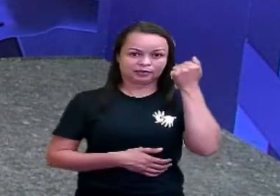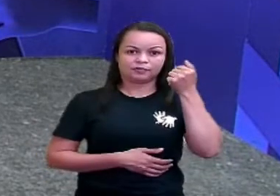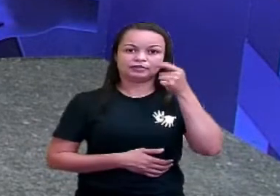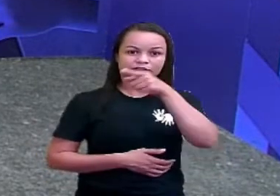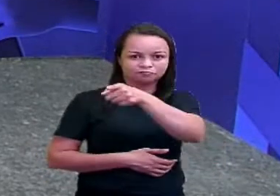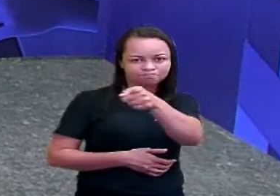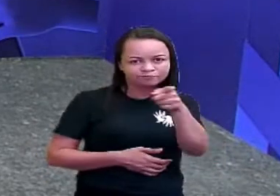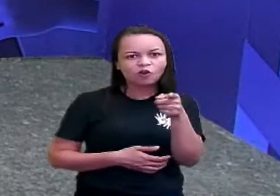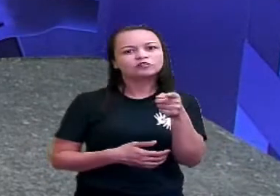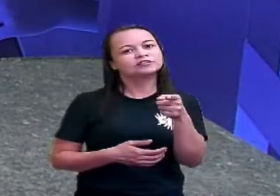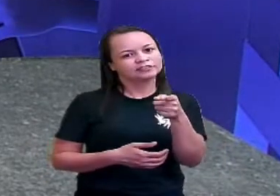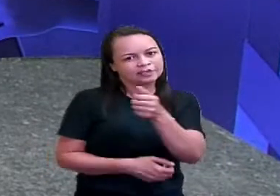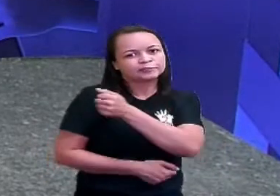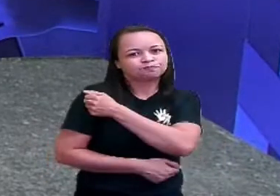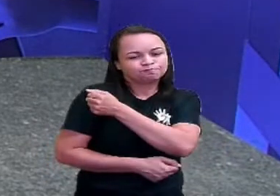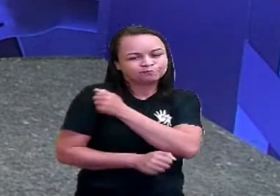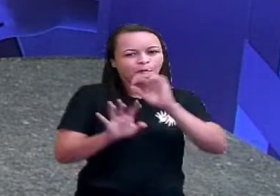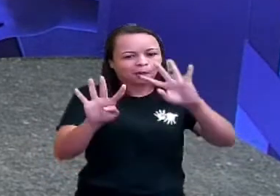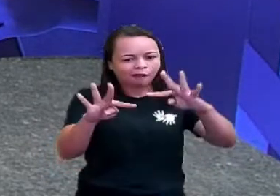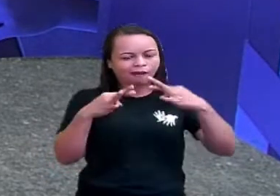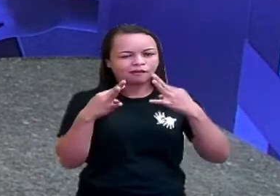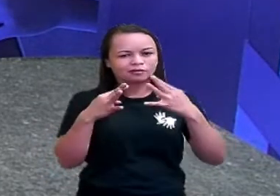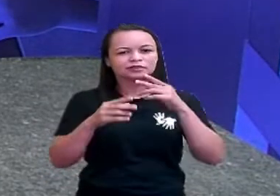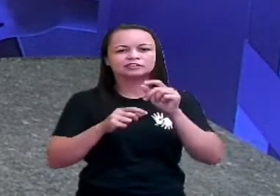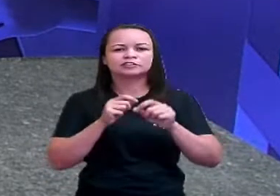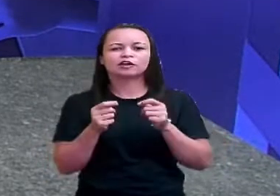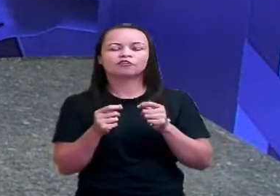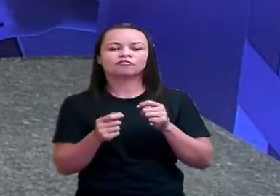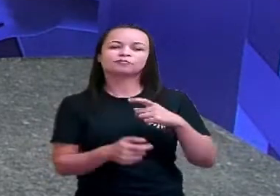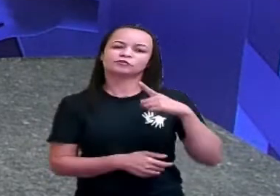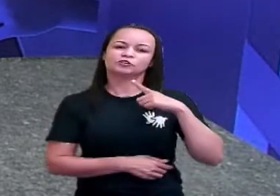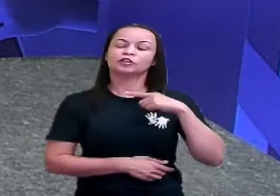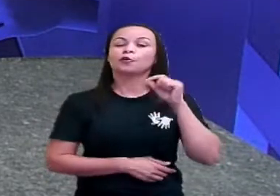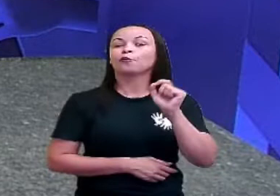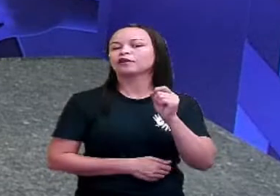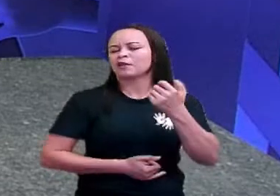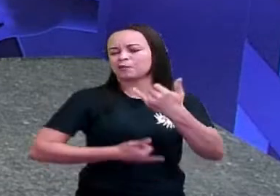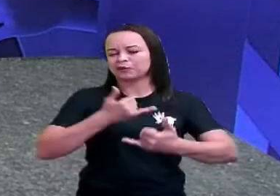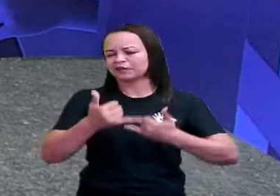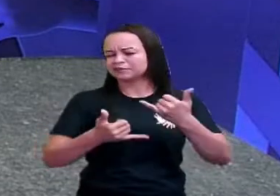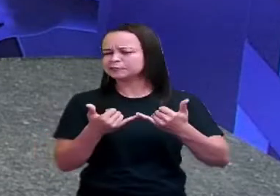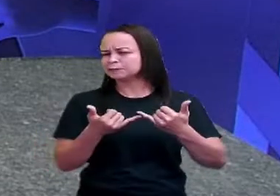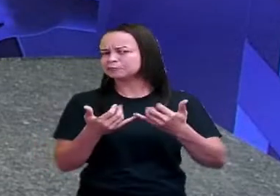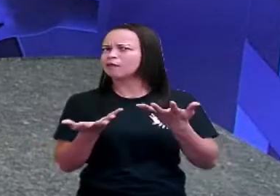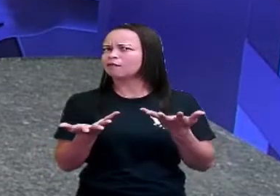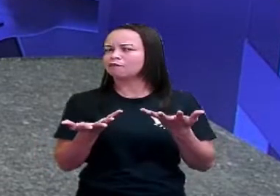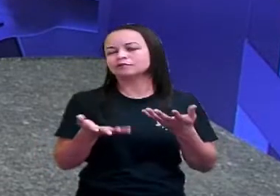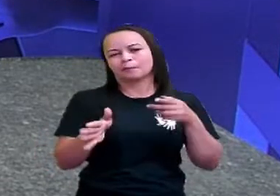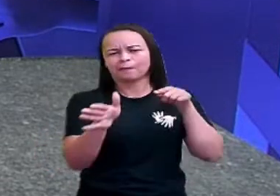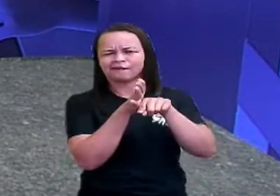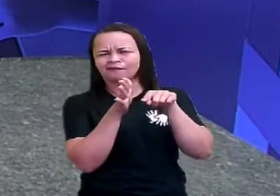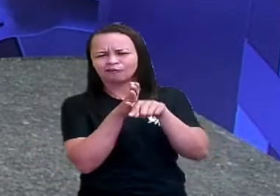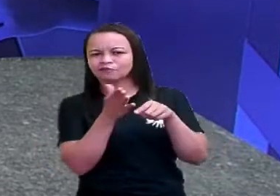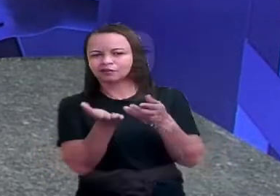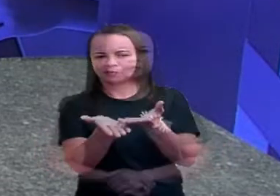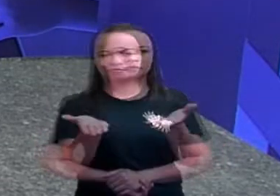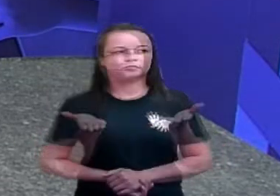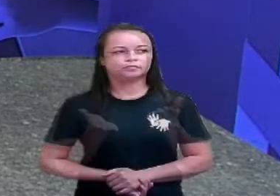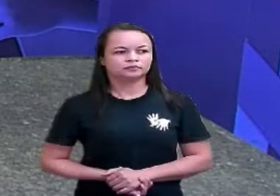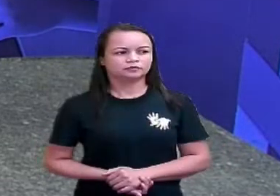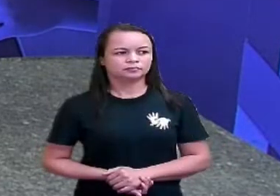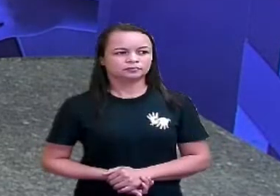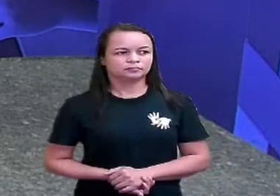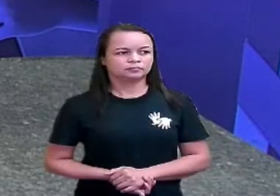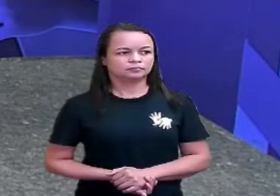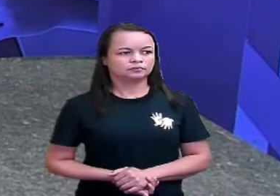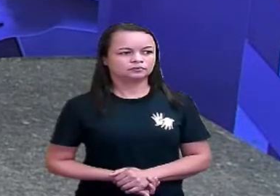prestando atenção, a gente vai fazer uma brincadeirinha, quer dizer, umas perguntinhas para vocês. E